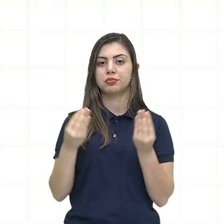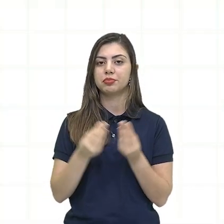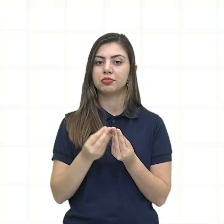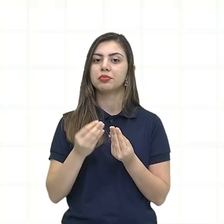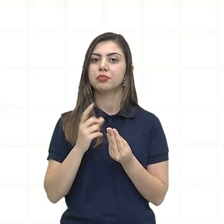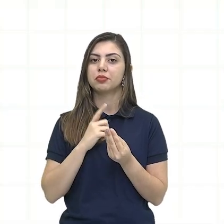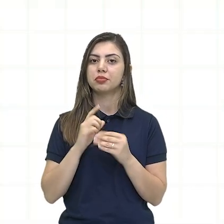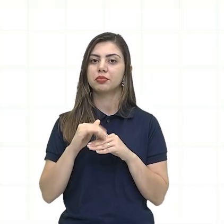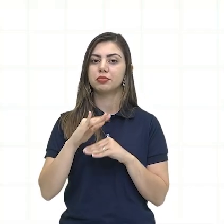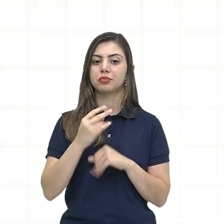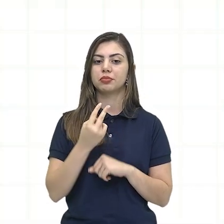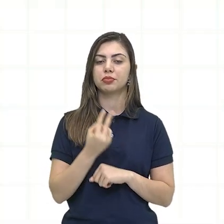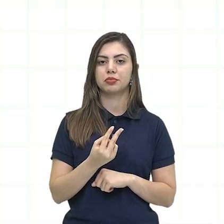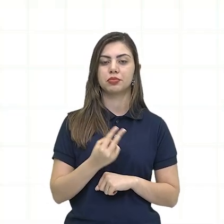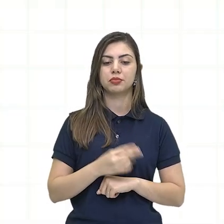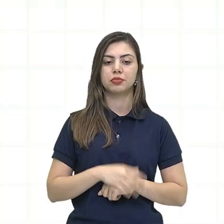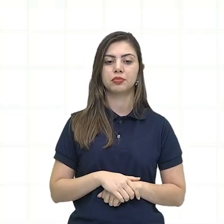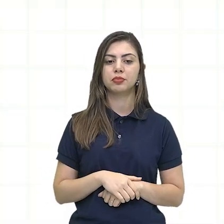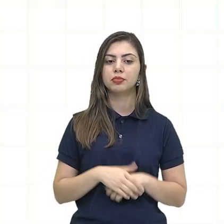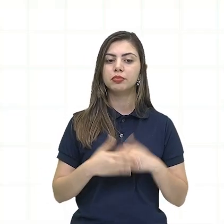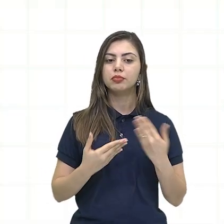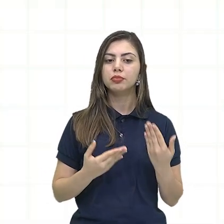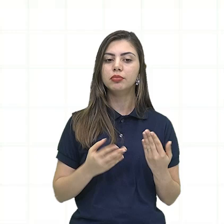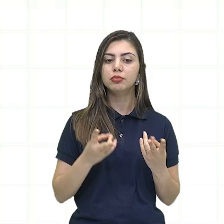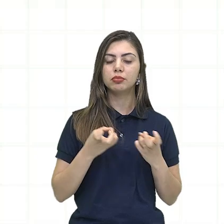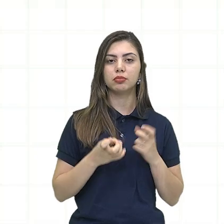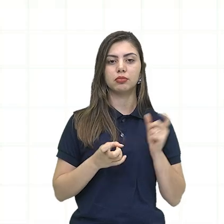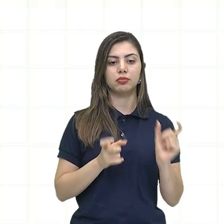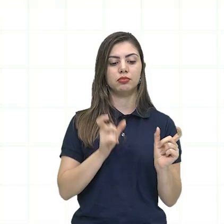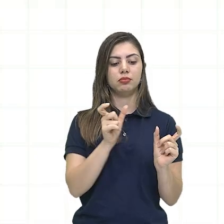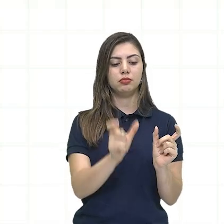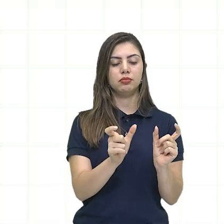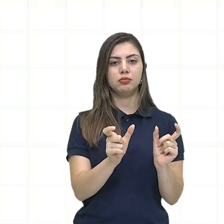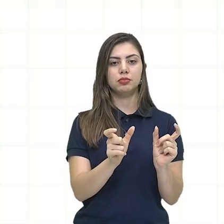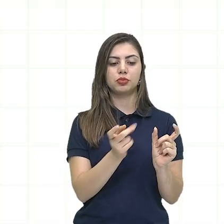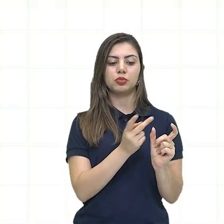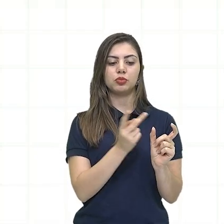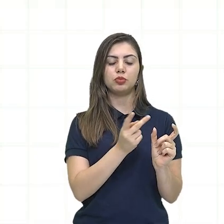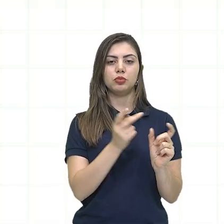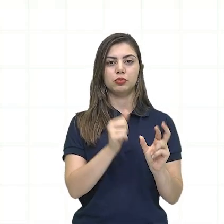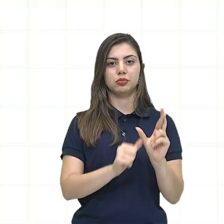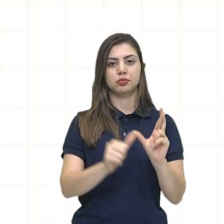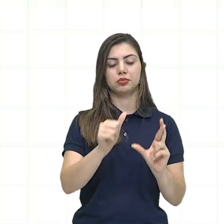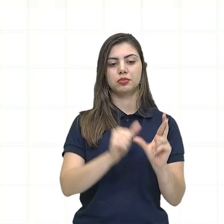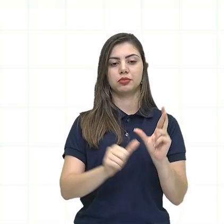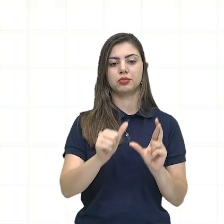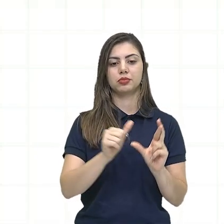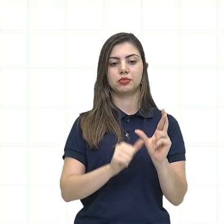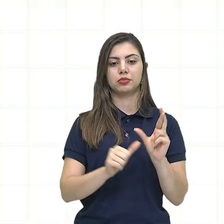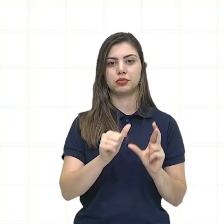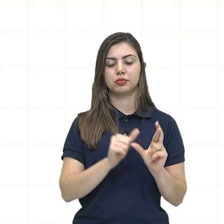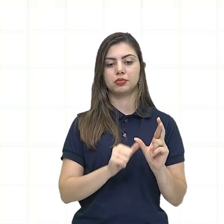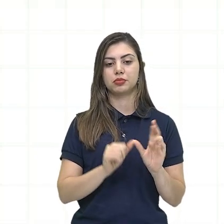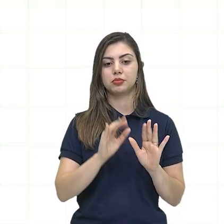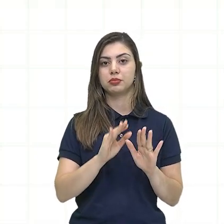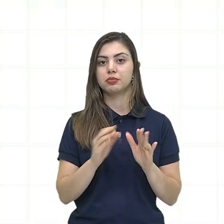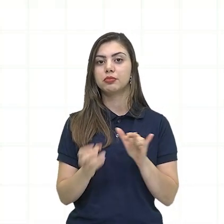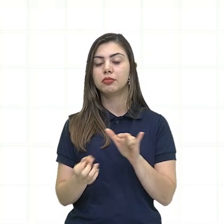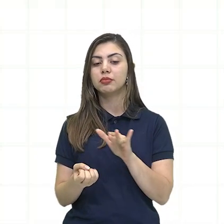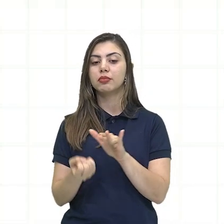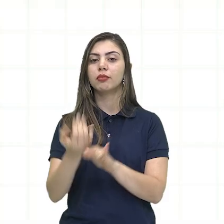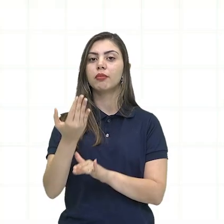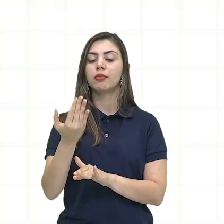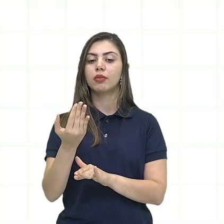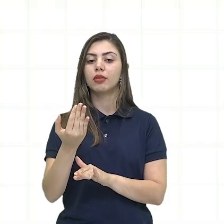aqui. Esse se une com esse, certo? E aqui, ó, eu vou